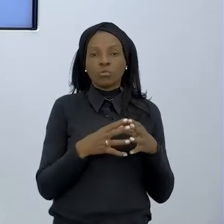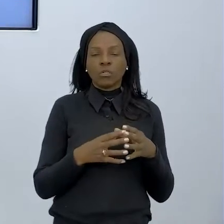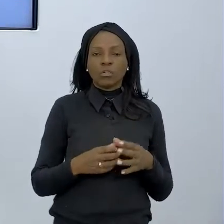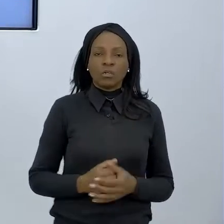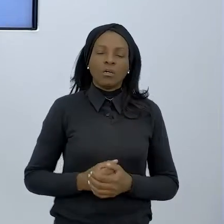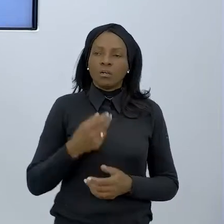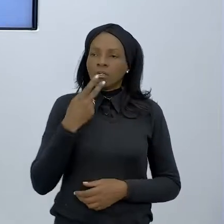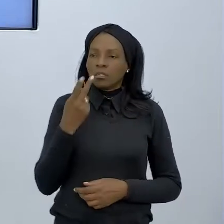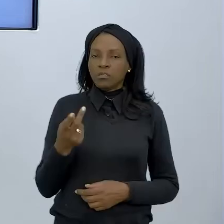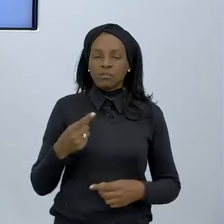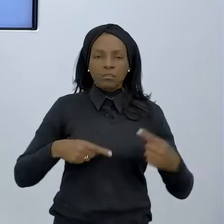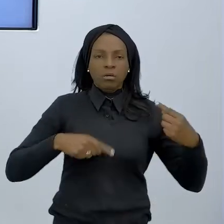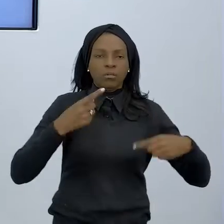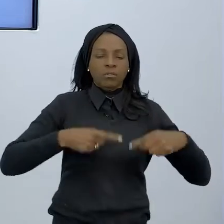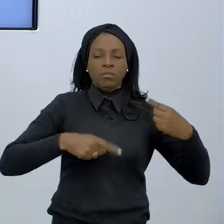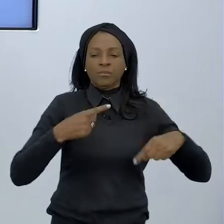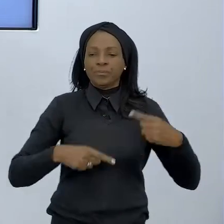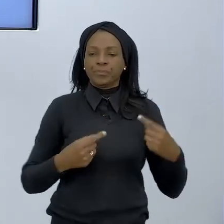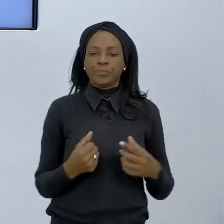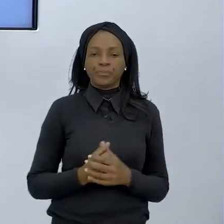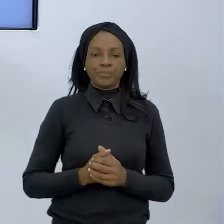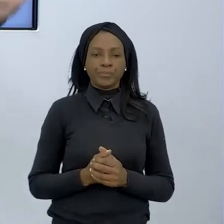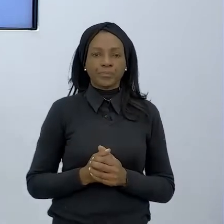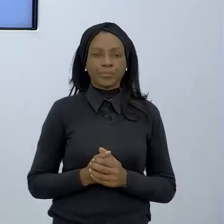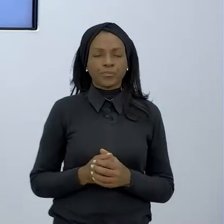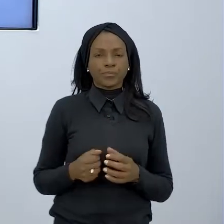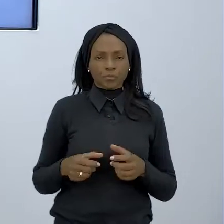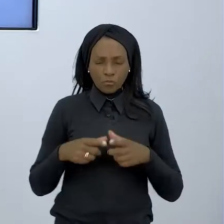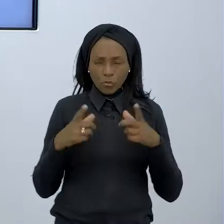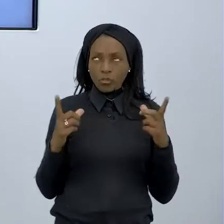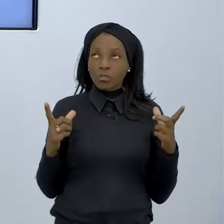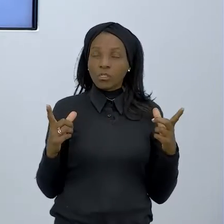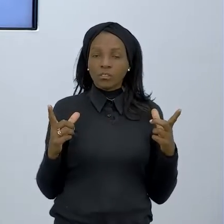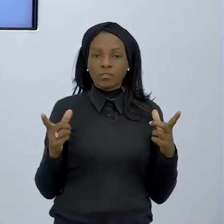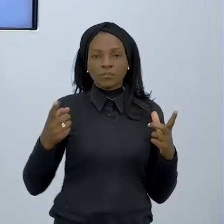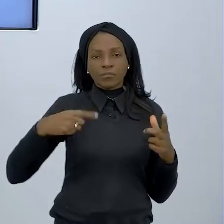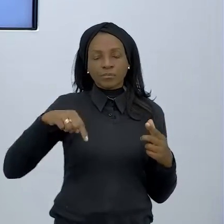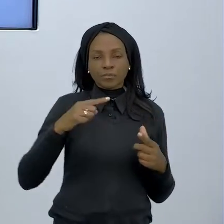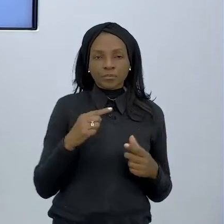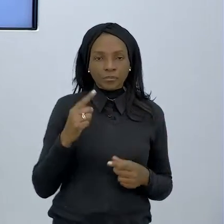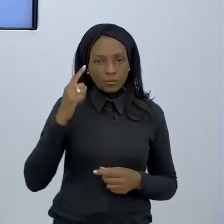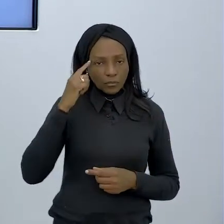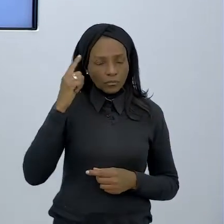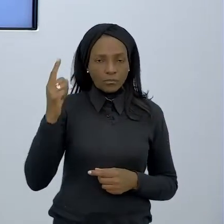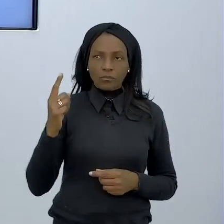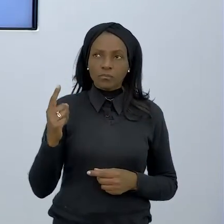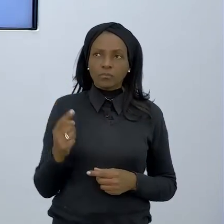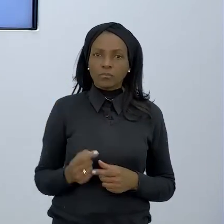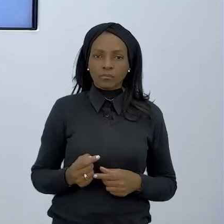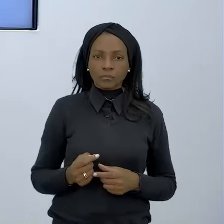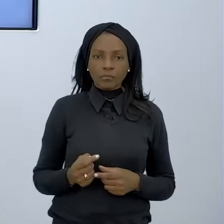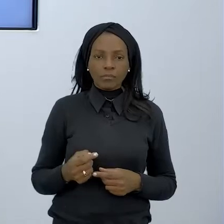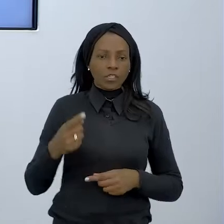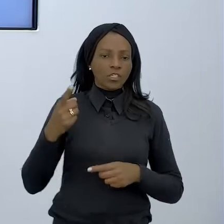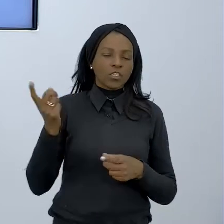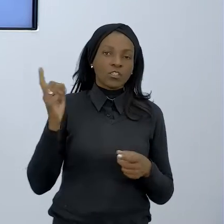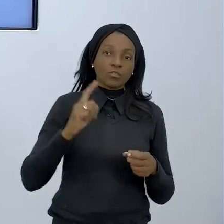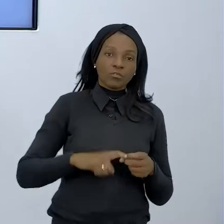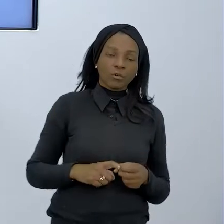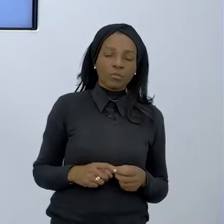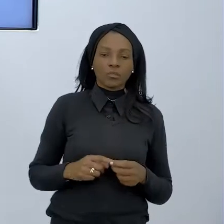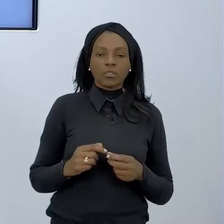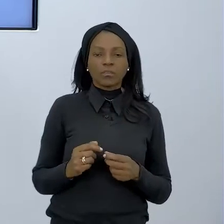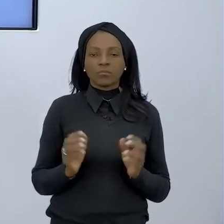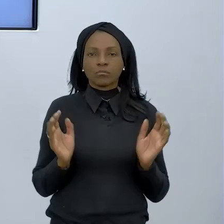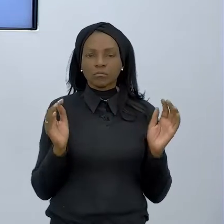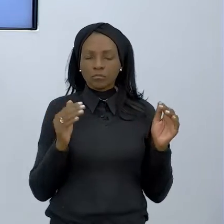de política num sentido mais amplo, a gente está justamente se remetendo àquilo